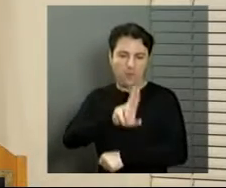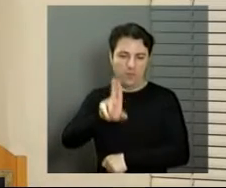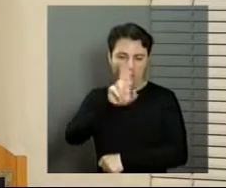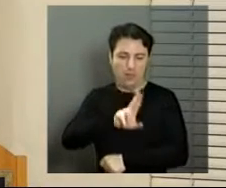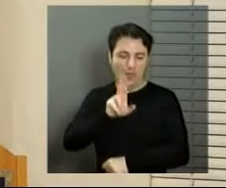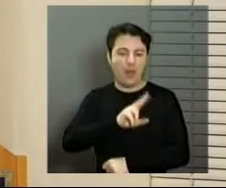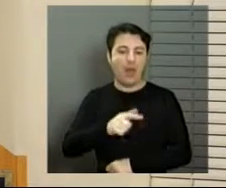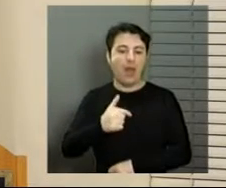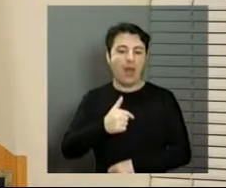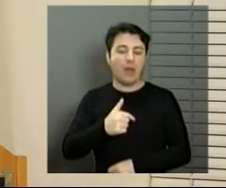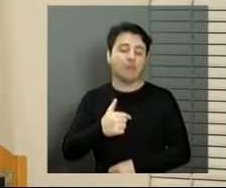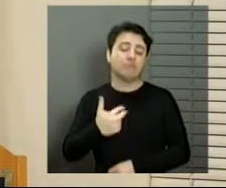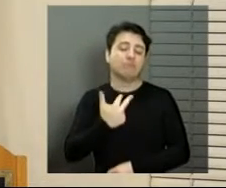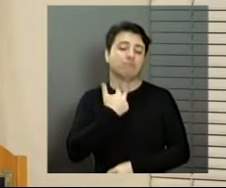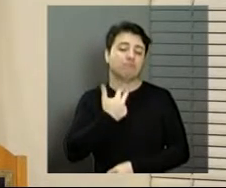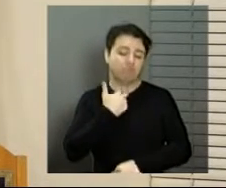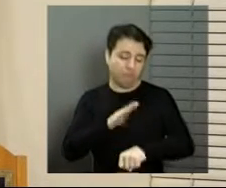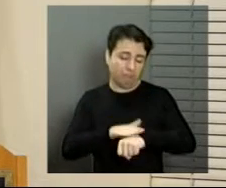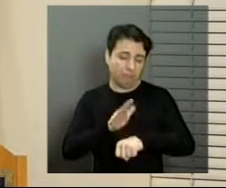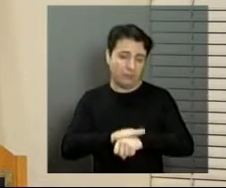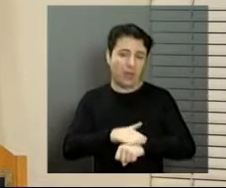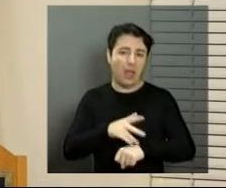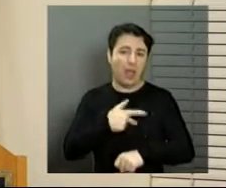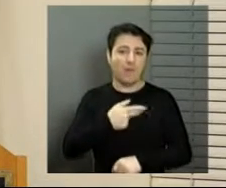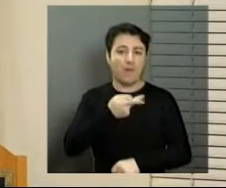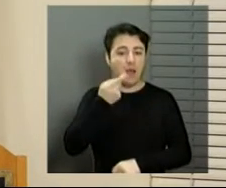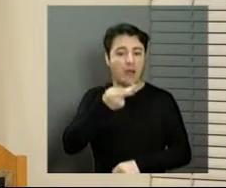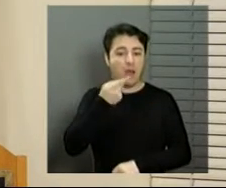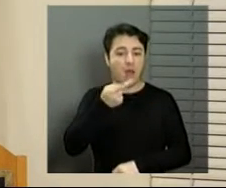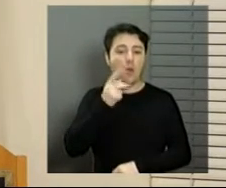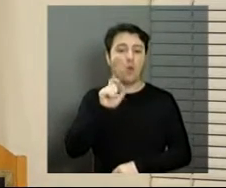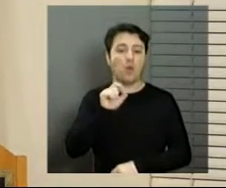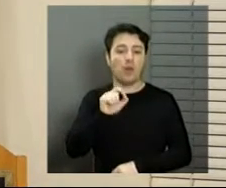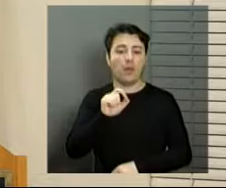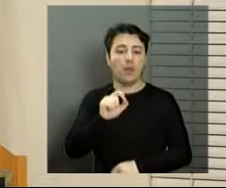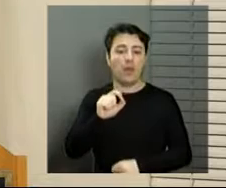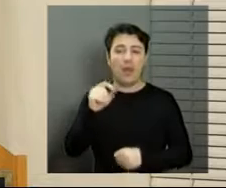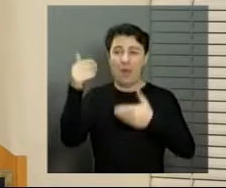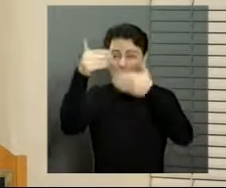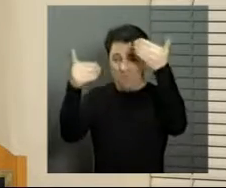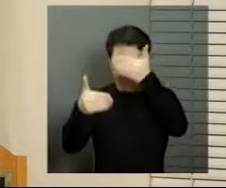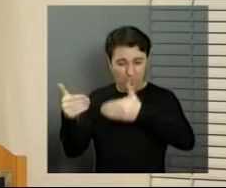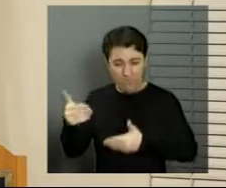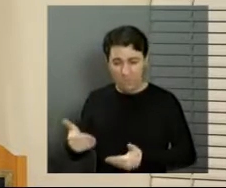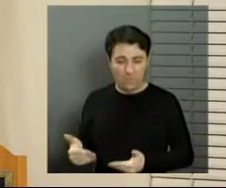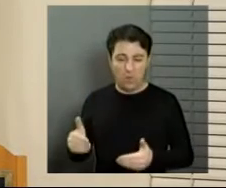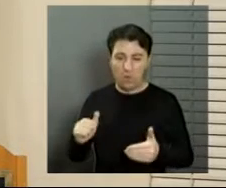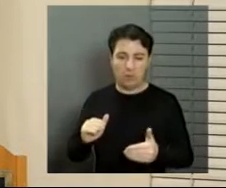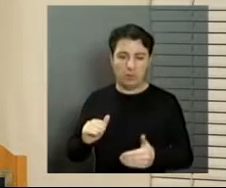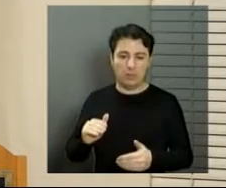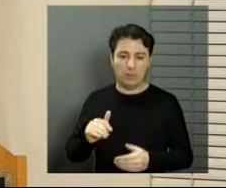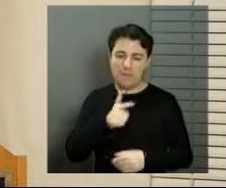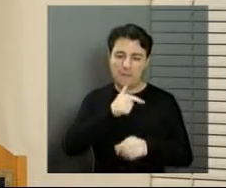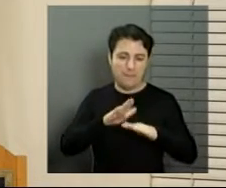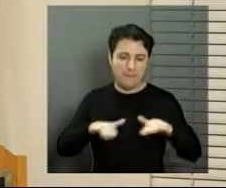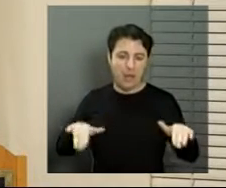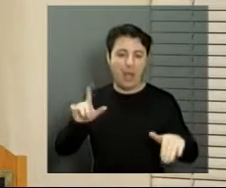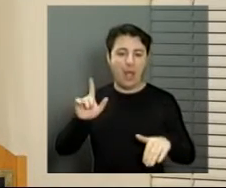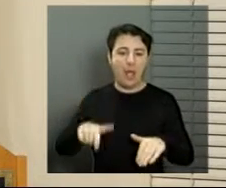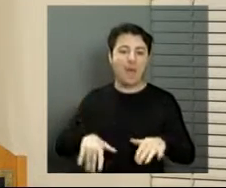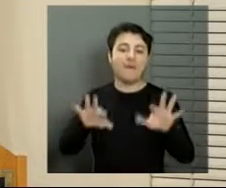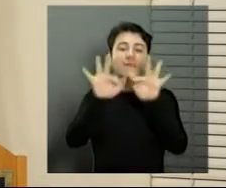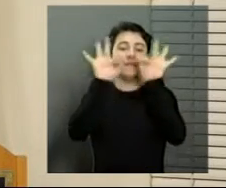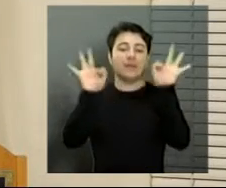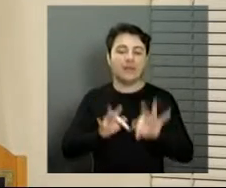para falar sobre isso, mas não vai dar tempo, então já pulo, por favor, pode pular todas essas fotos, por favor, dos mares e tal, chegar no Feliz